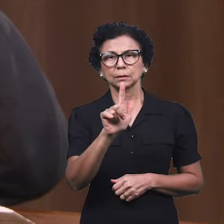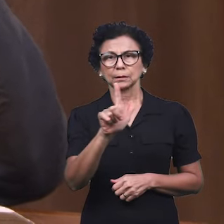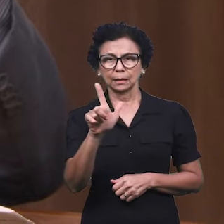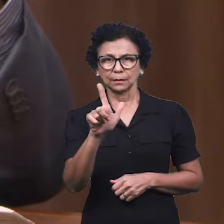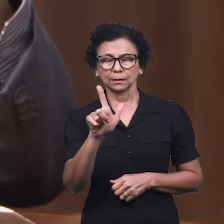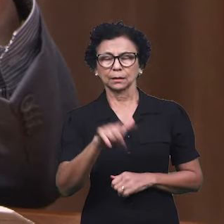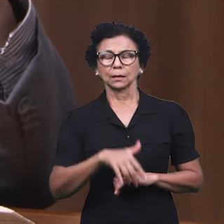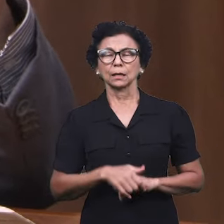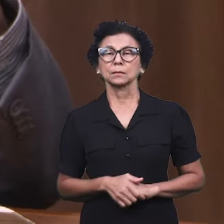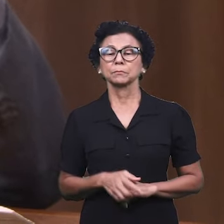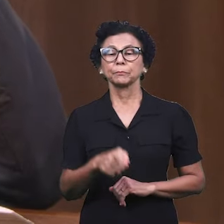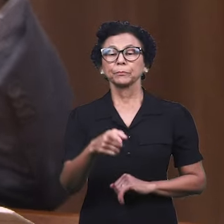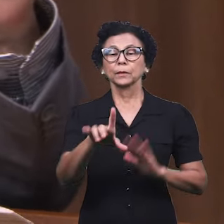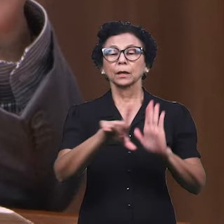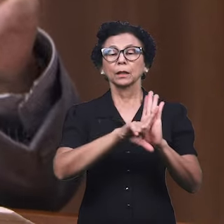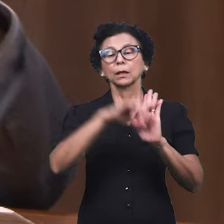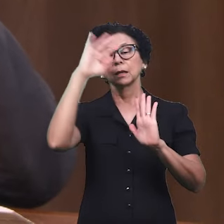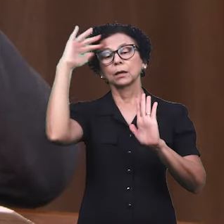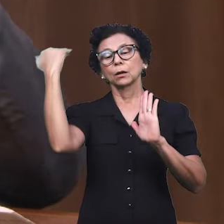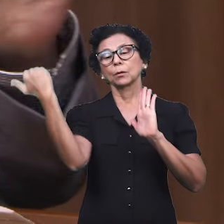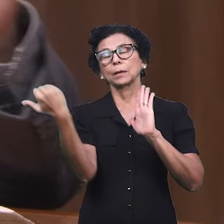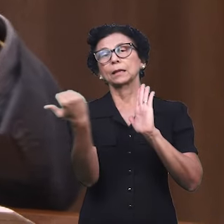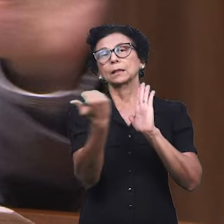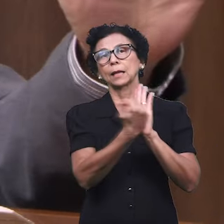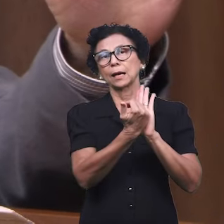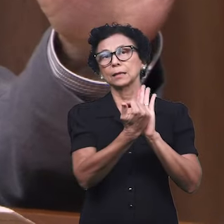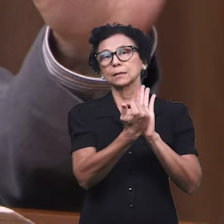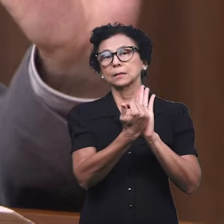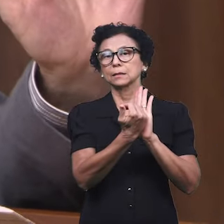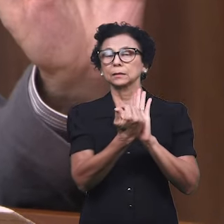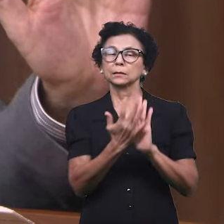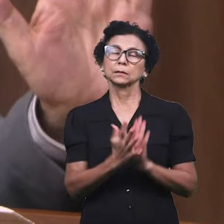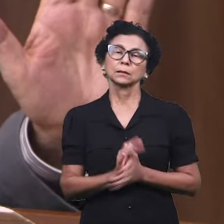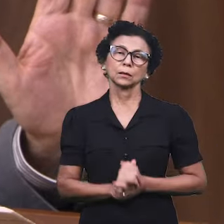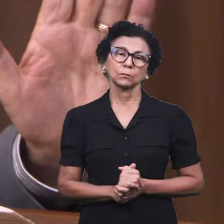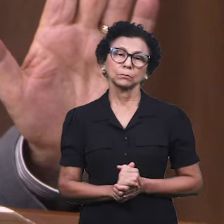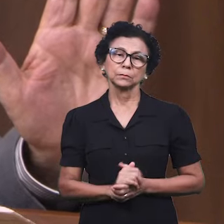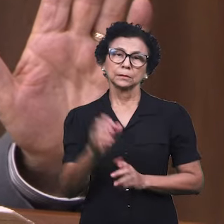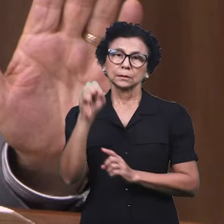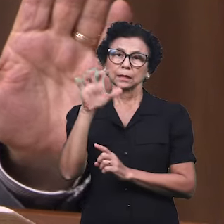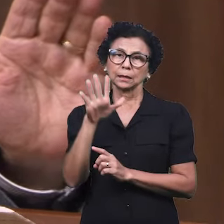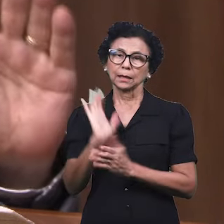Aquele que guarda a lei, vos digo que da graça tem caído.